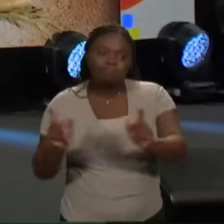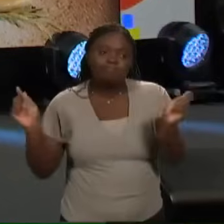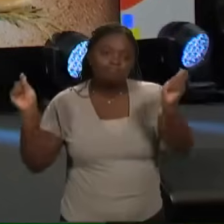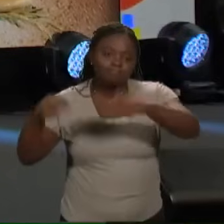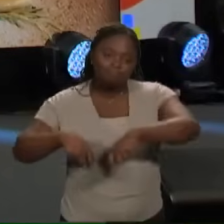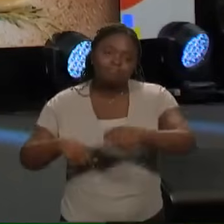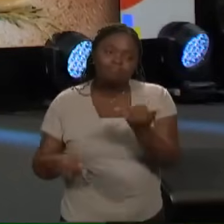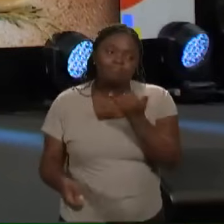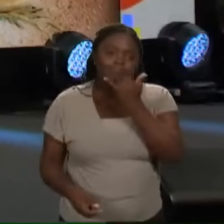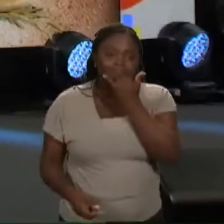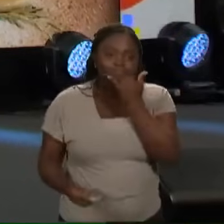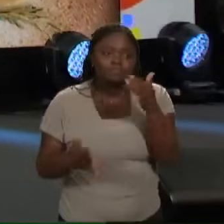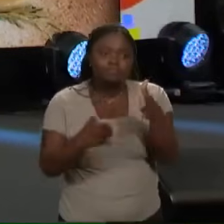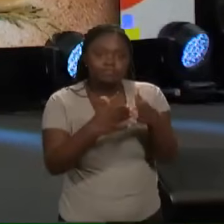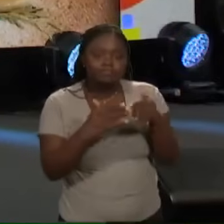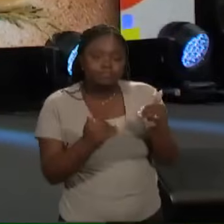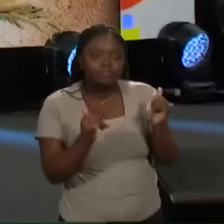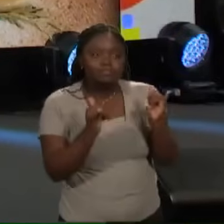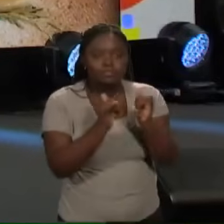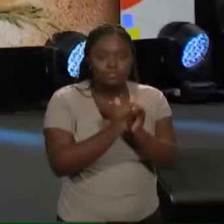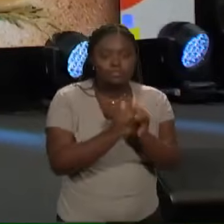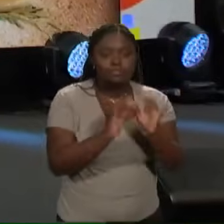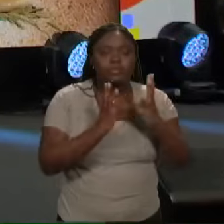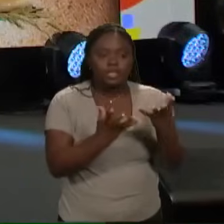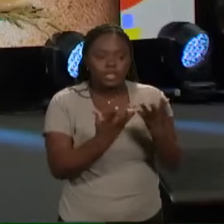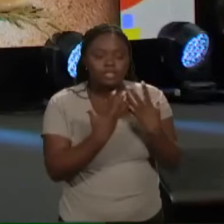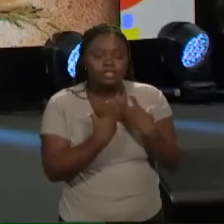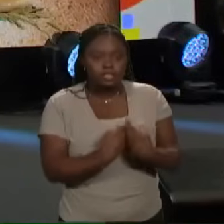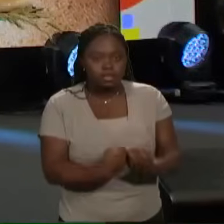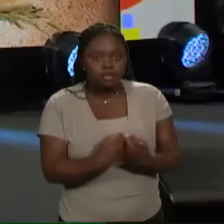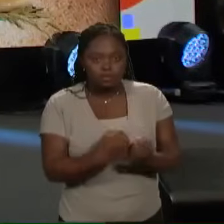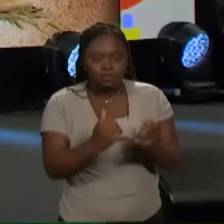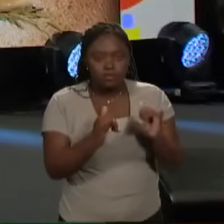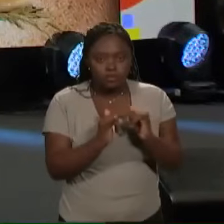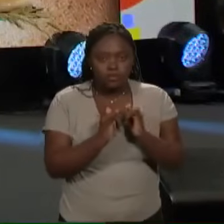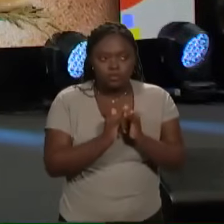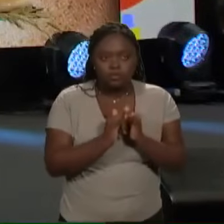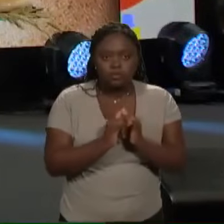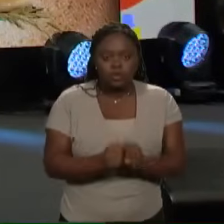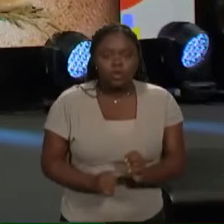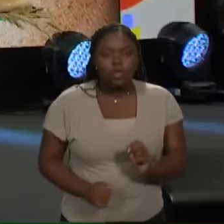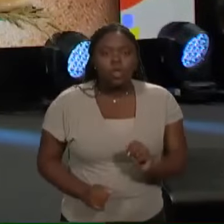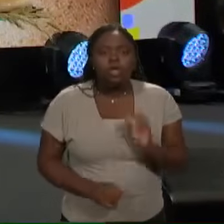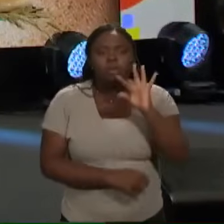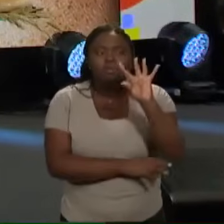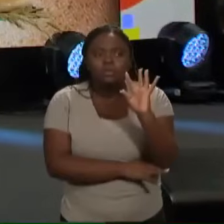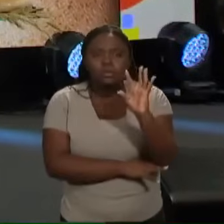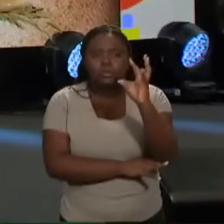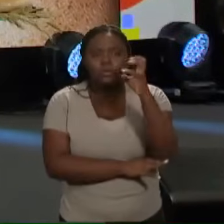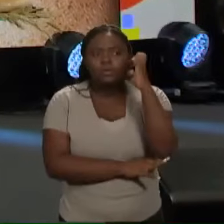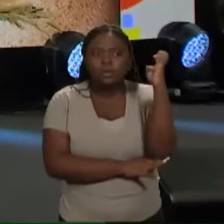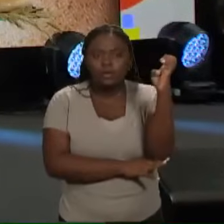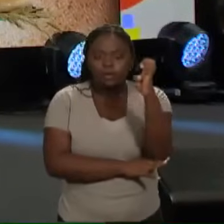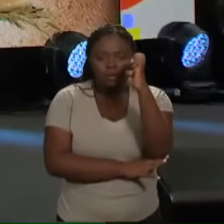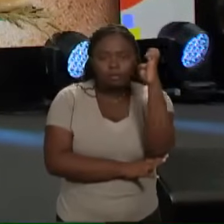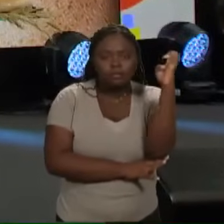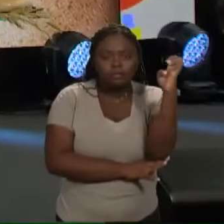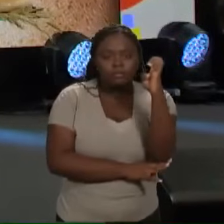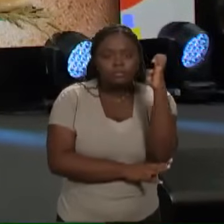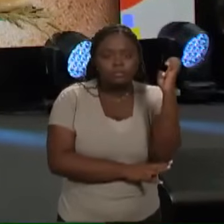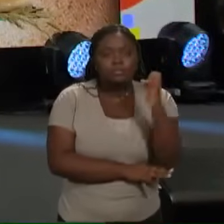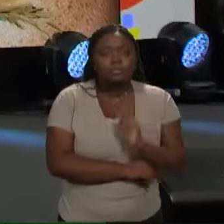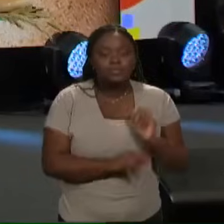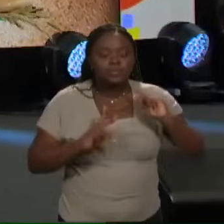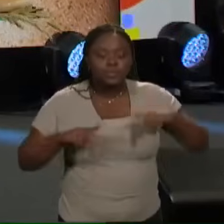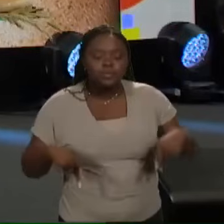que pedem perdão e que recebem perdão. Desde que o homem pecou no jardim do Éden, a única